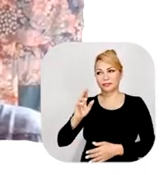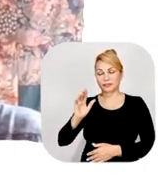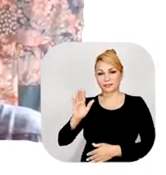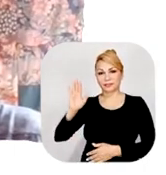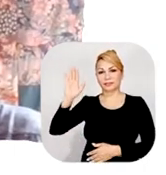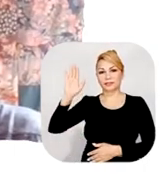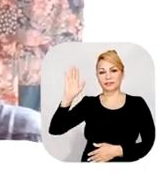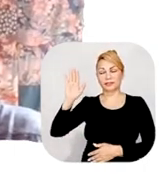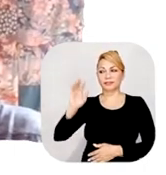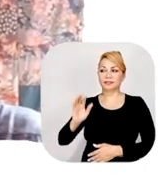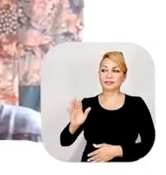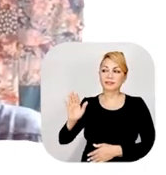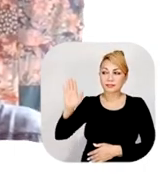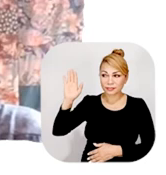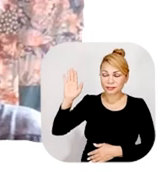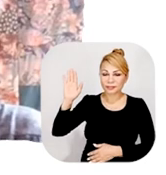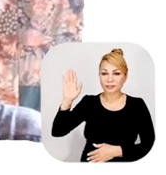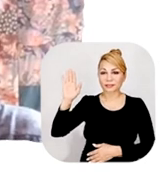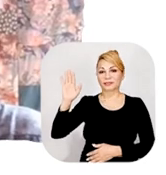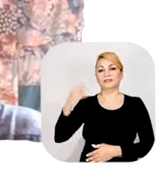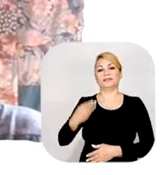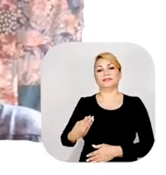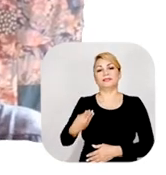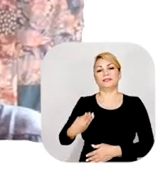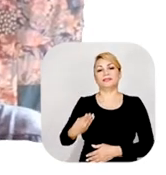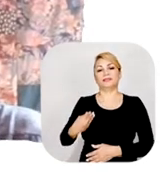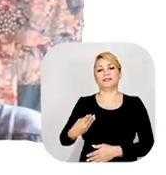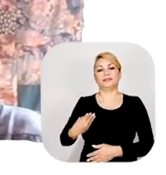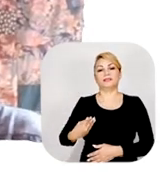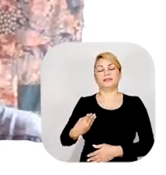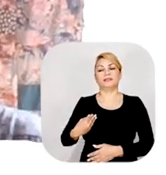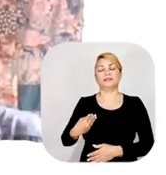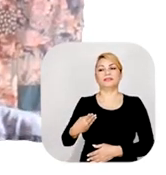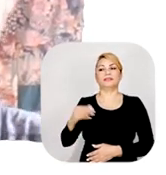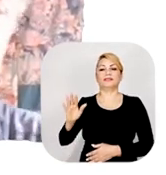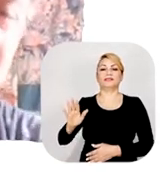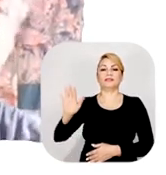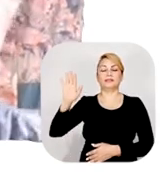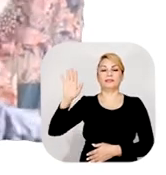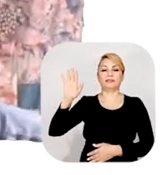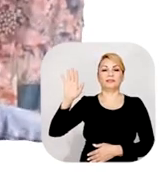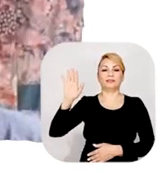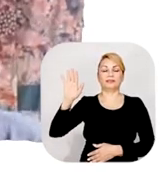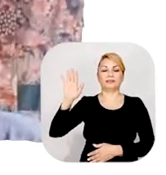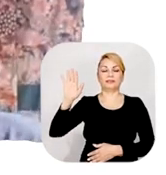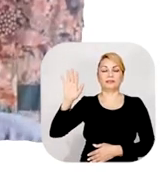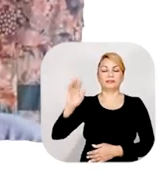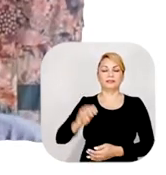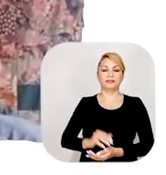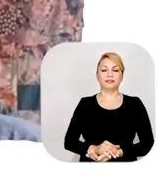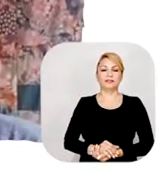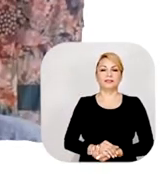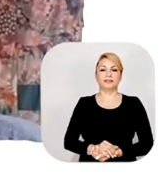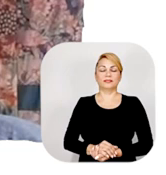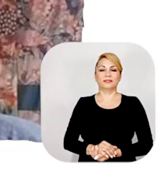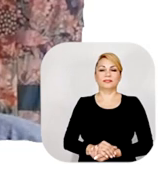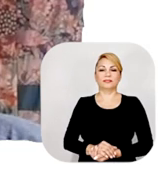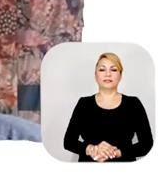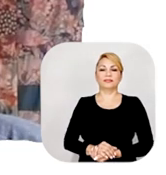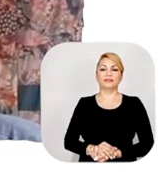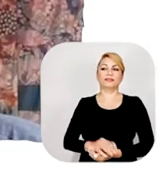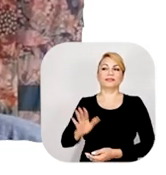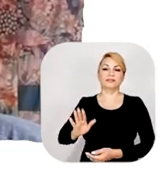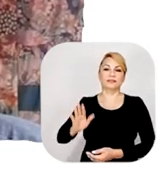Baiató Tupari. Presente. Garu Tupari. Presente.